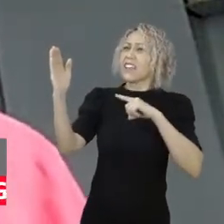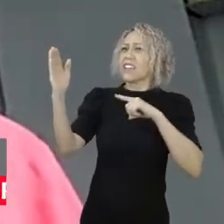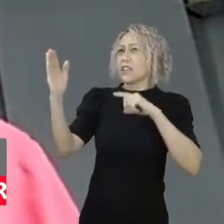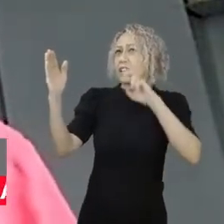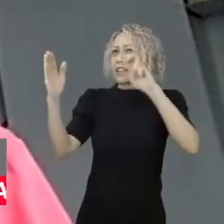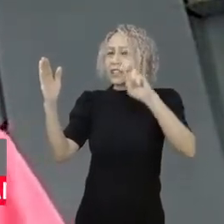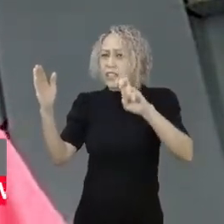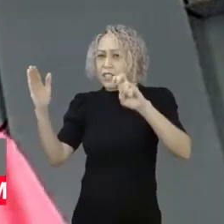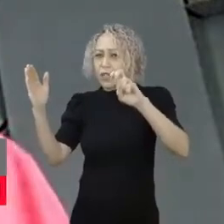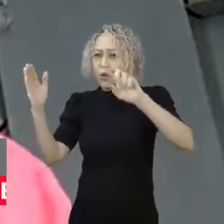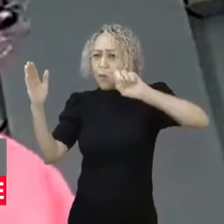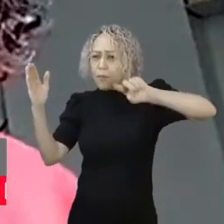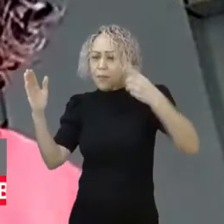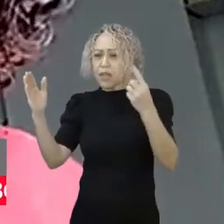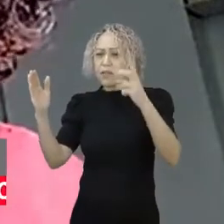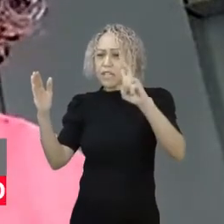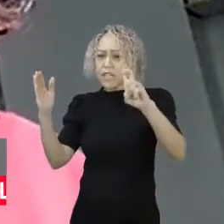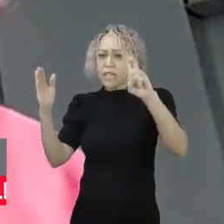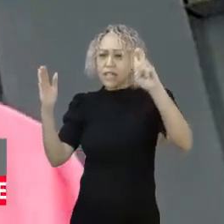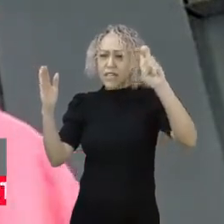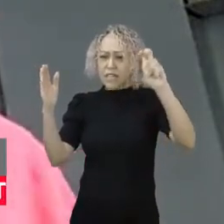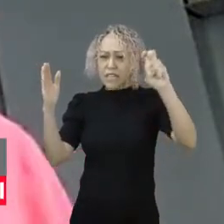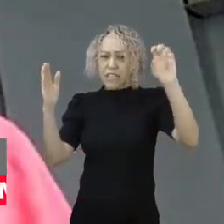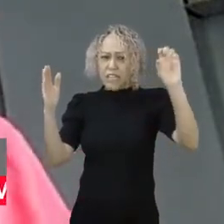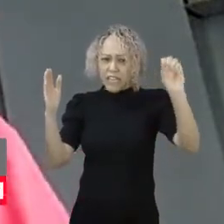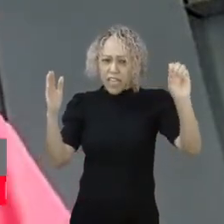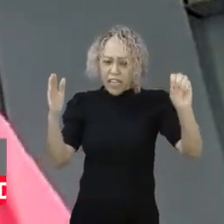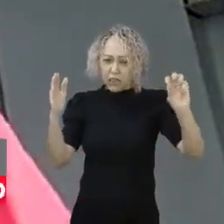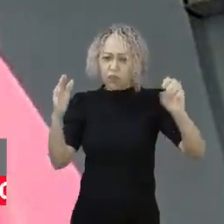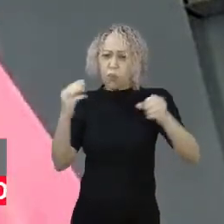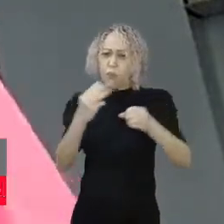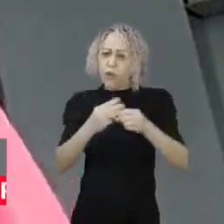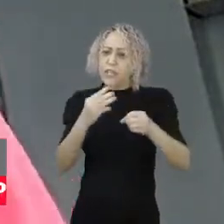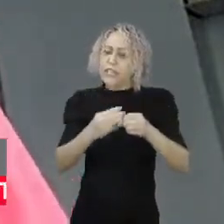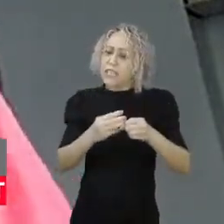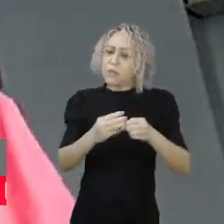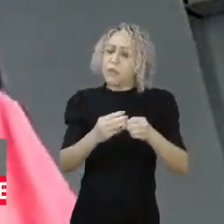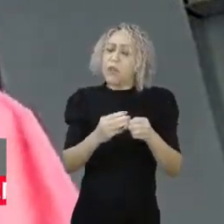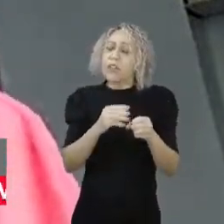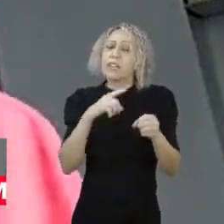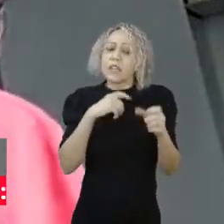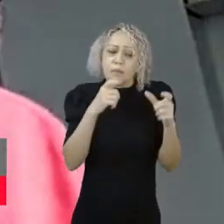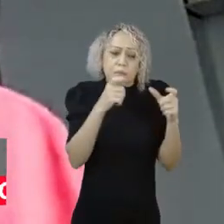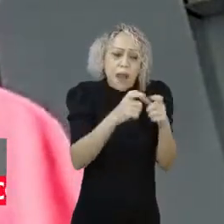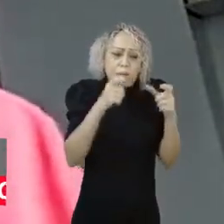5.500 municípios, a grande maioria são pequenos municípios, né? Nós só temos